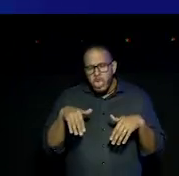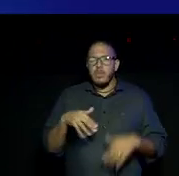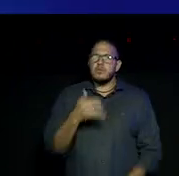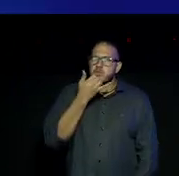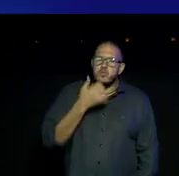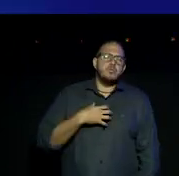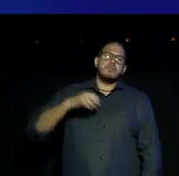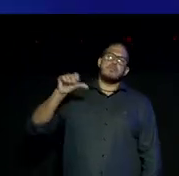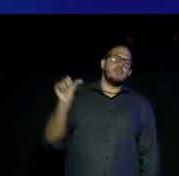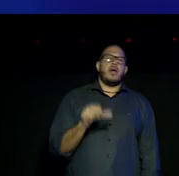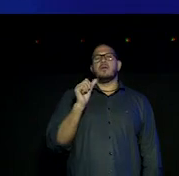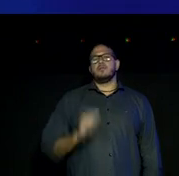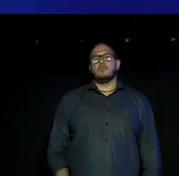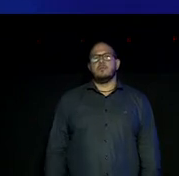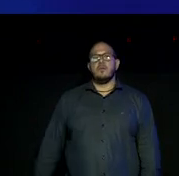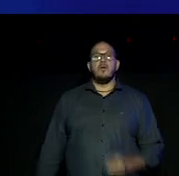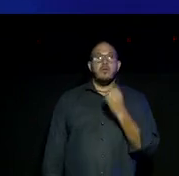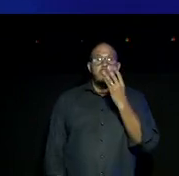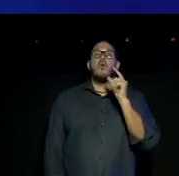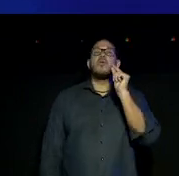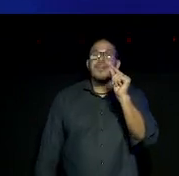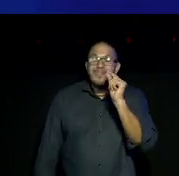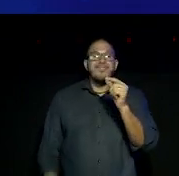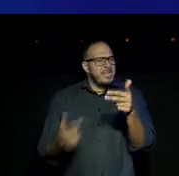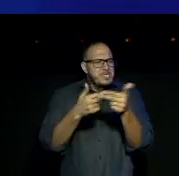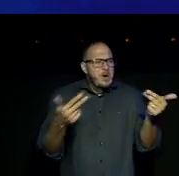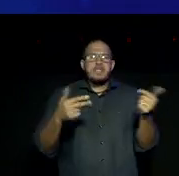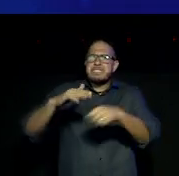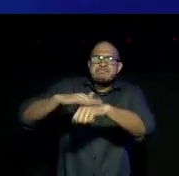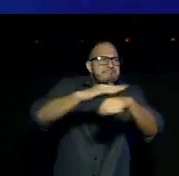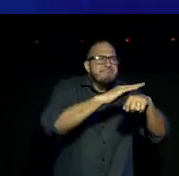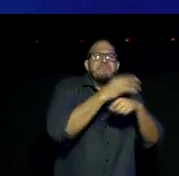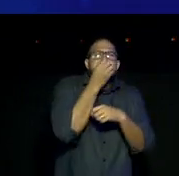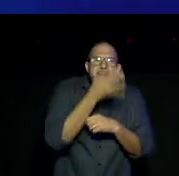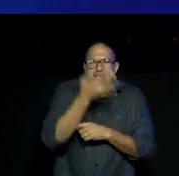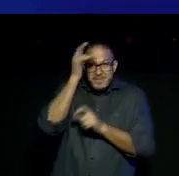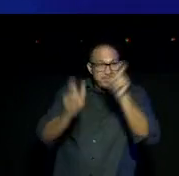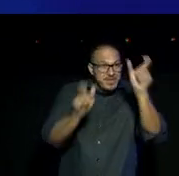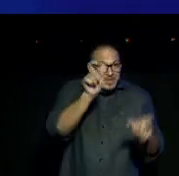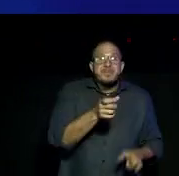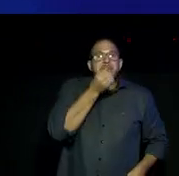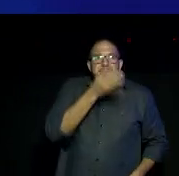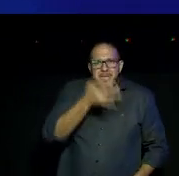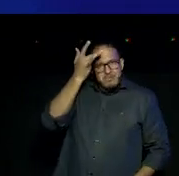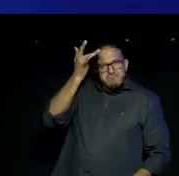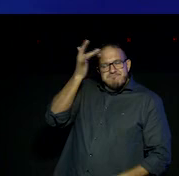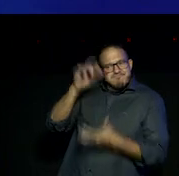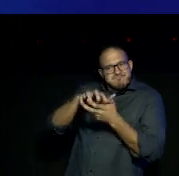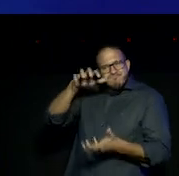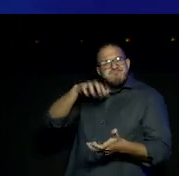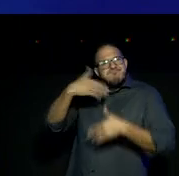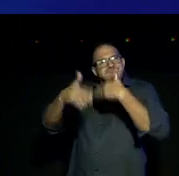Péssimo resultado. Bom resultado, as coisas estão bem feitas. e as pessoas estão bem e as pessoas cresceram